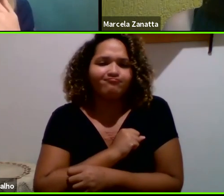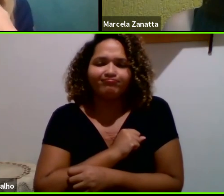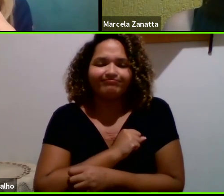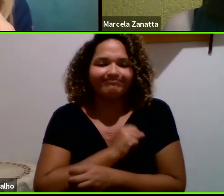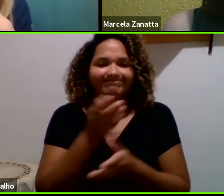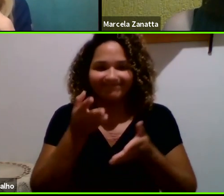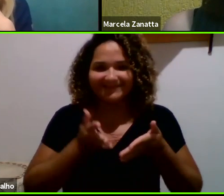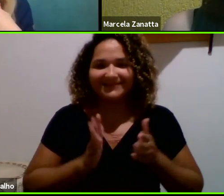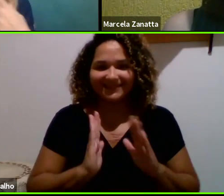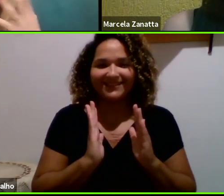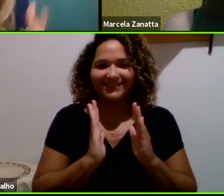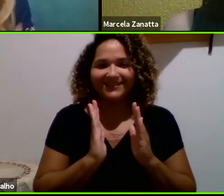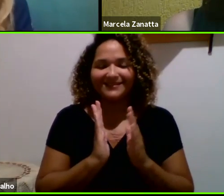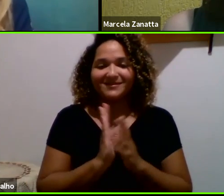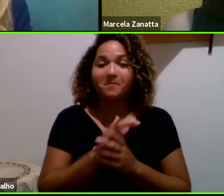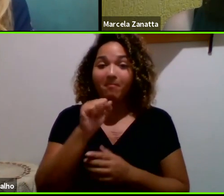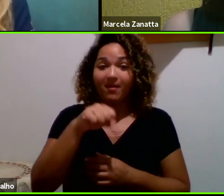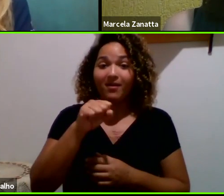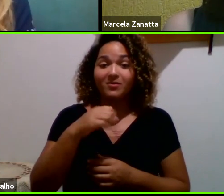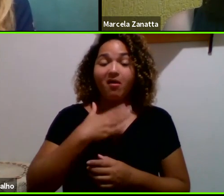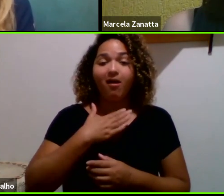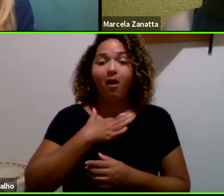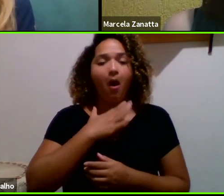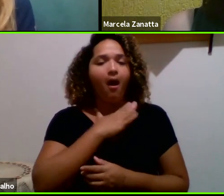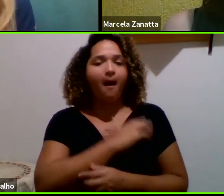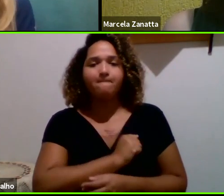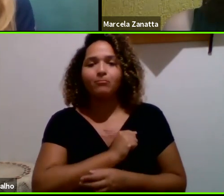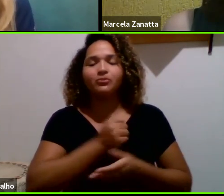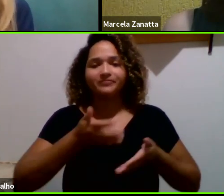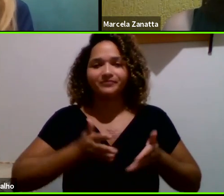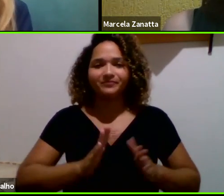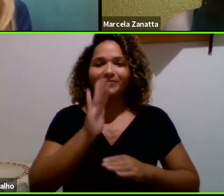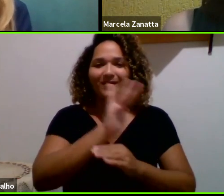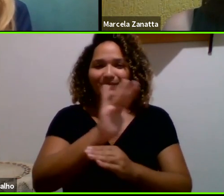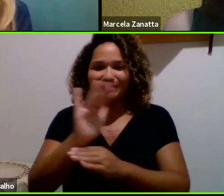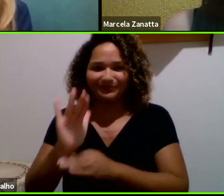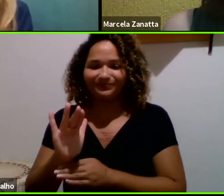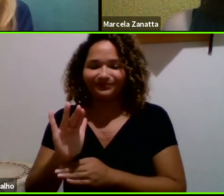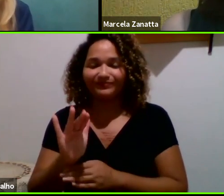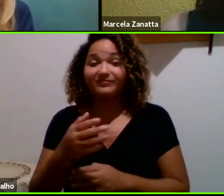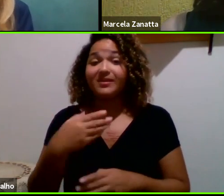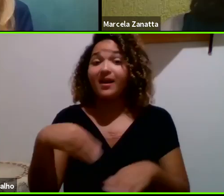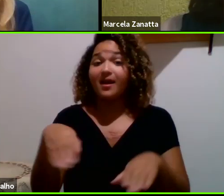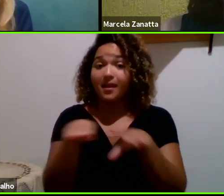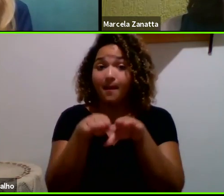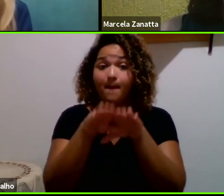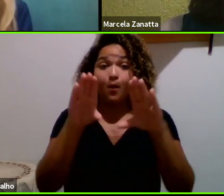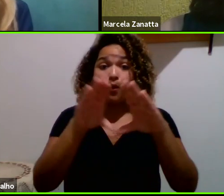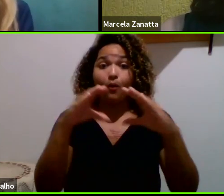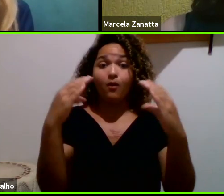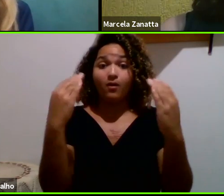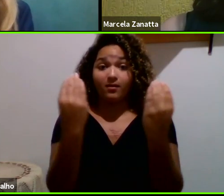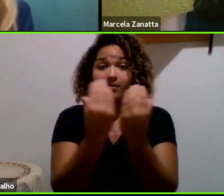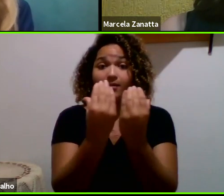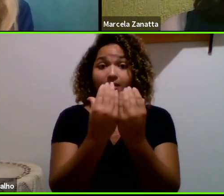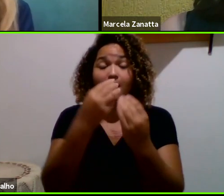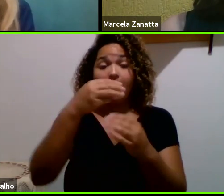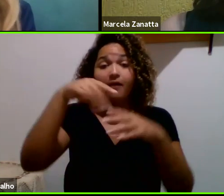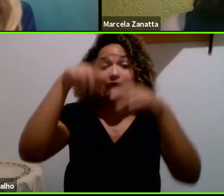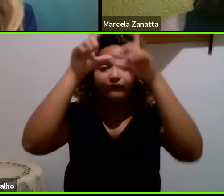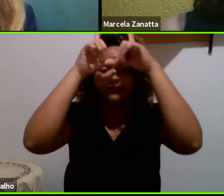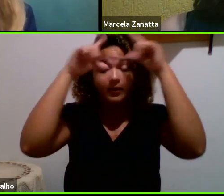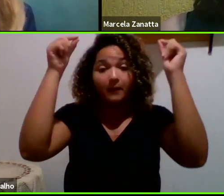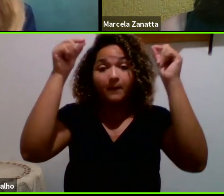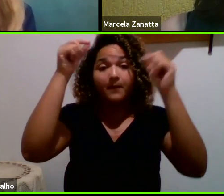nascimento, sou uma parteira nata e coordeno a enfermagem do Senac São Paulo e